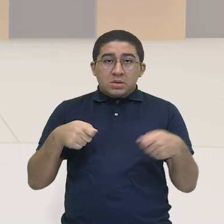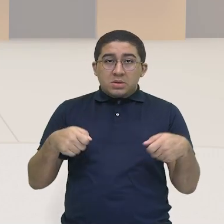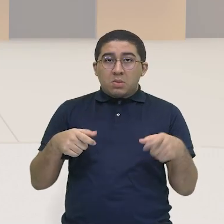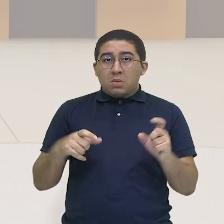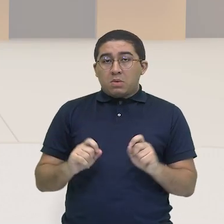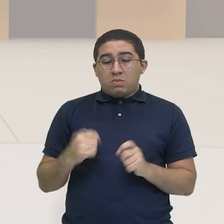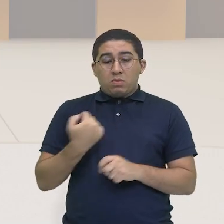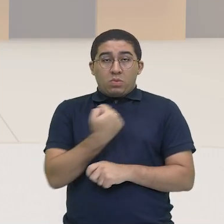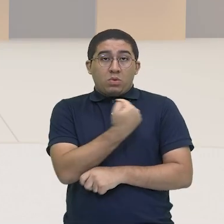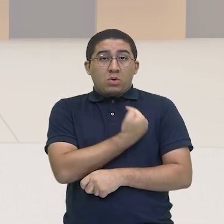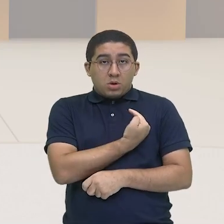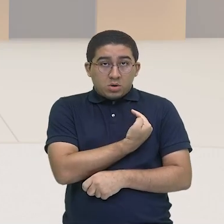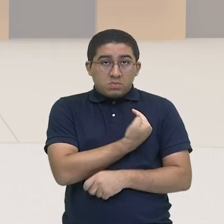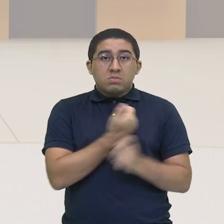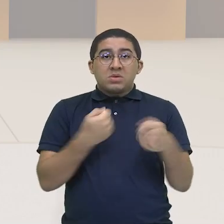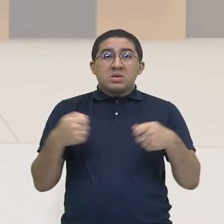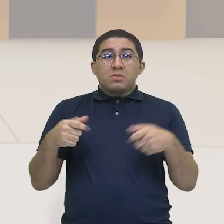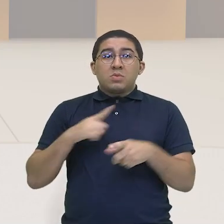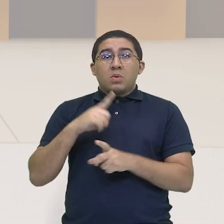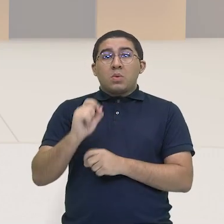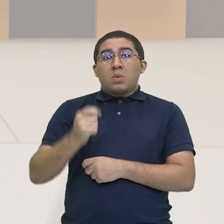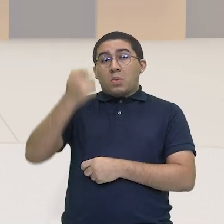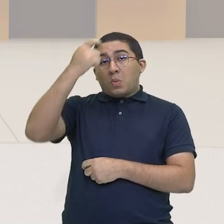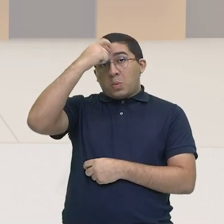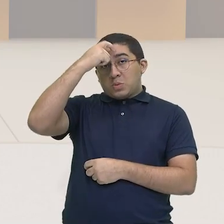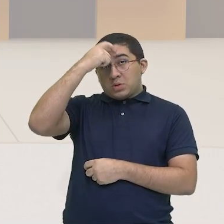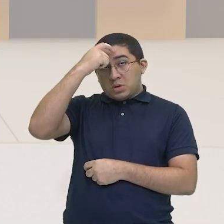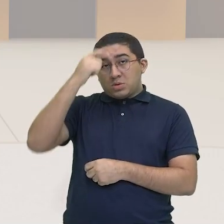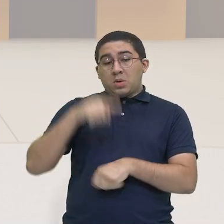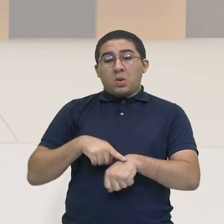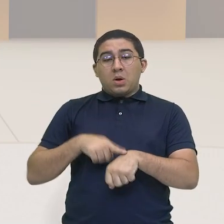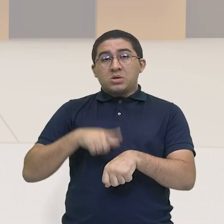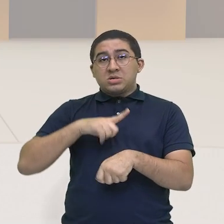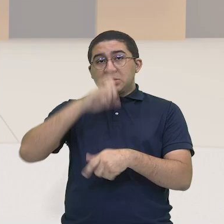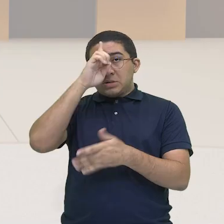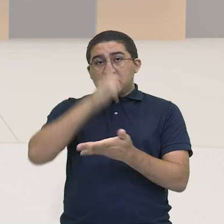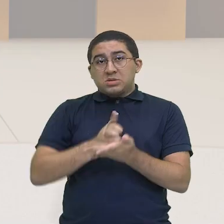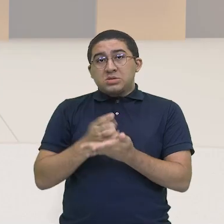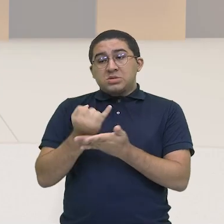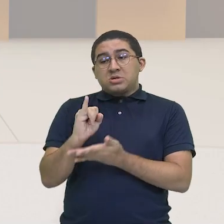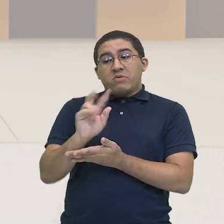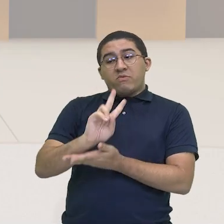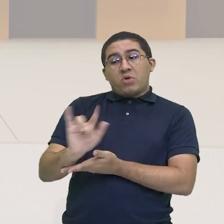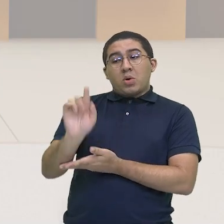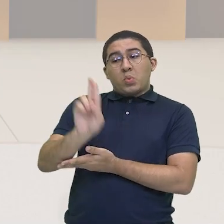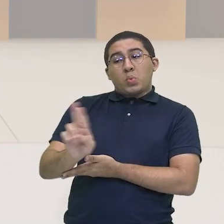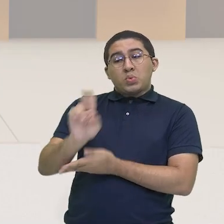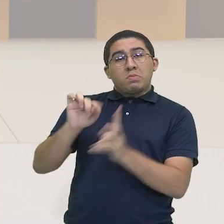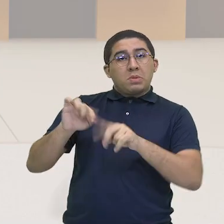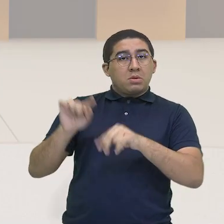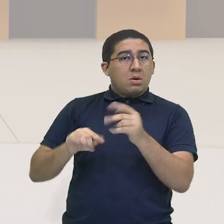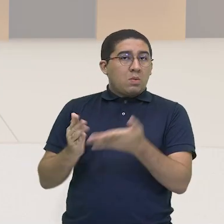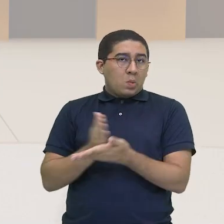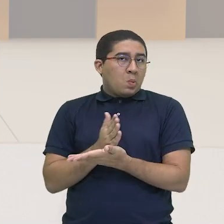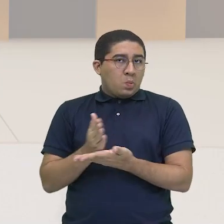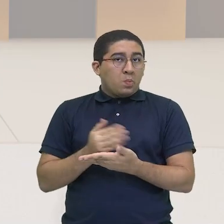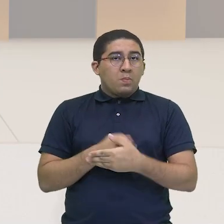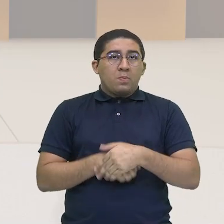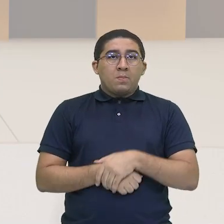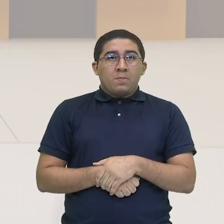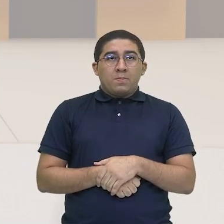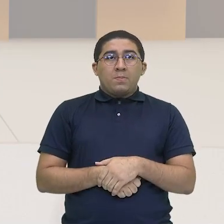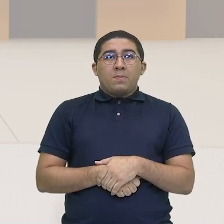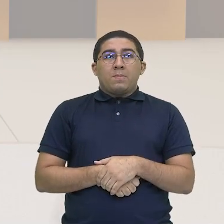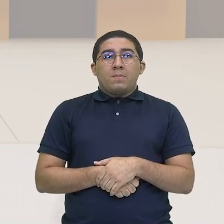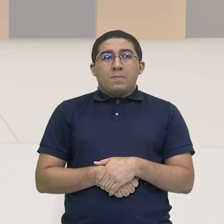A gente, na verdade, tem que ter uma certa consciência na hora de consumir certos produtos, né? E